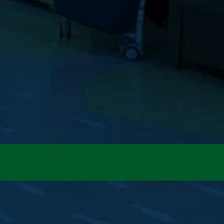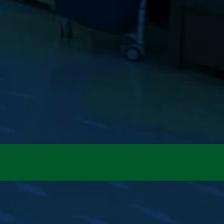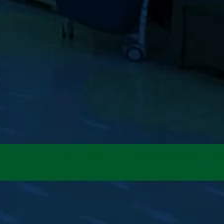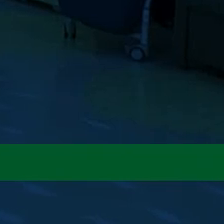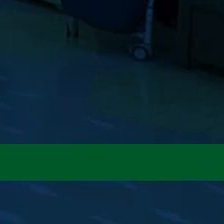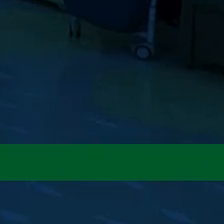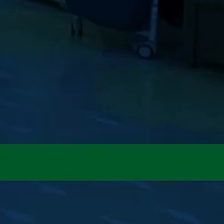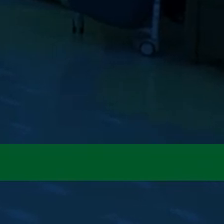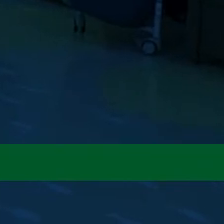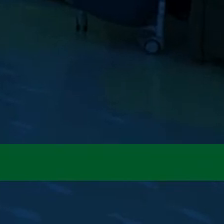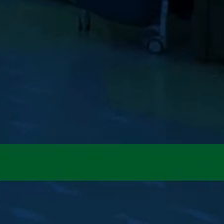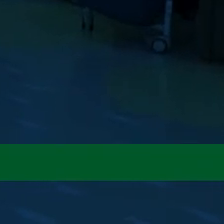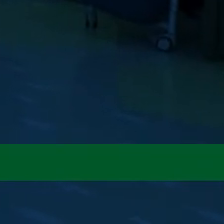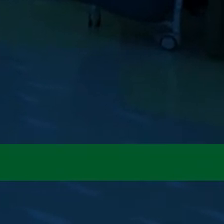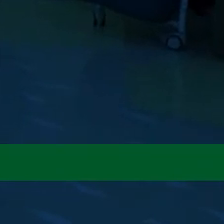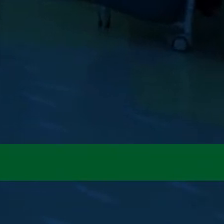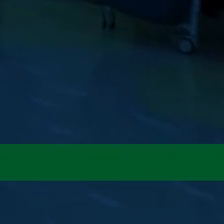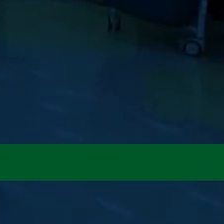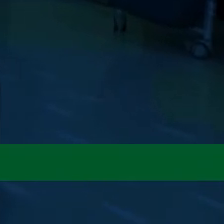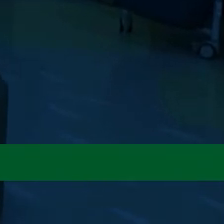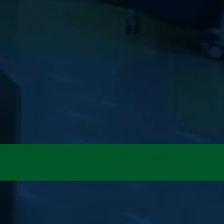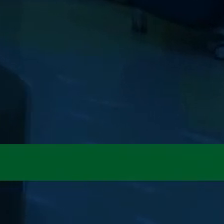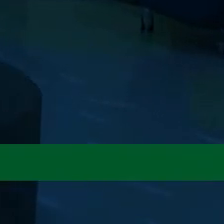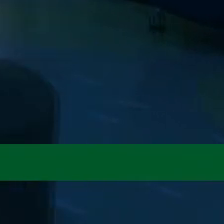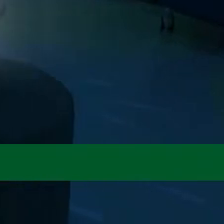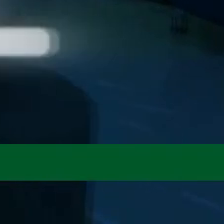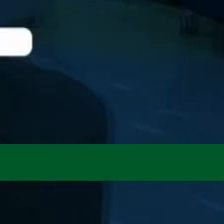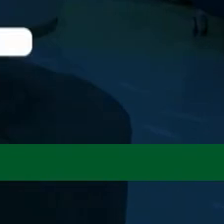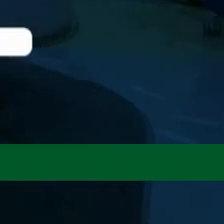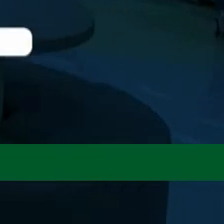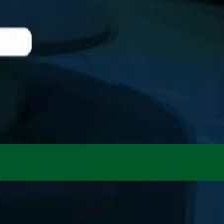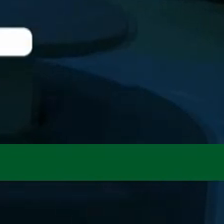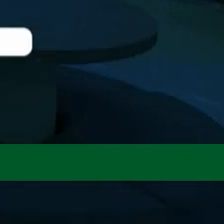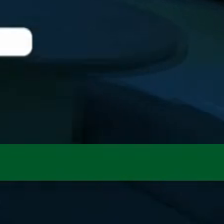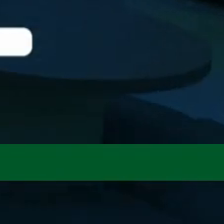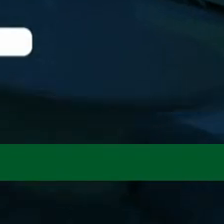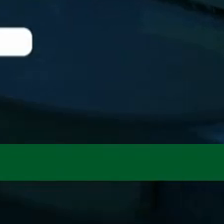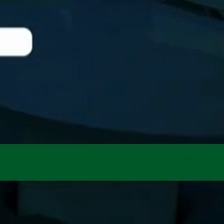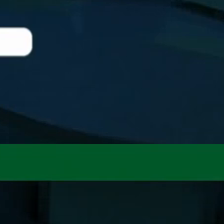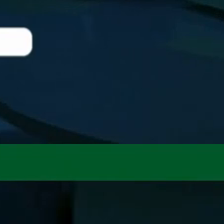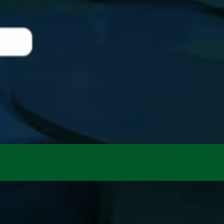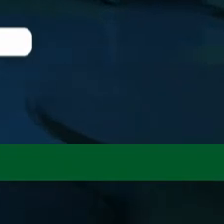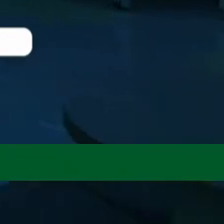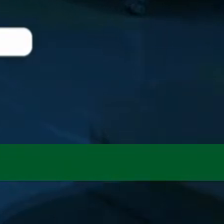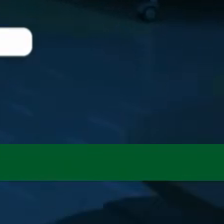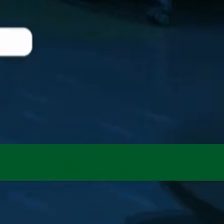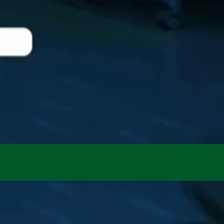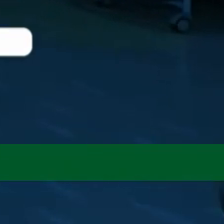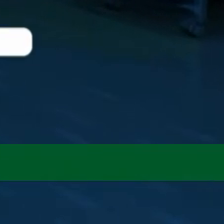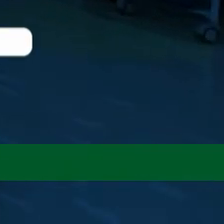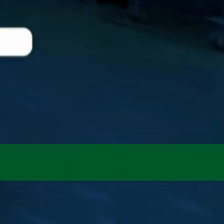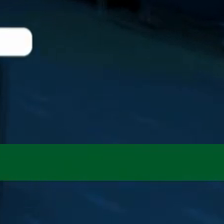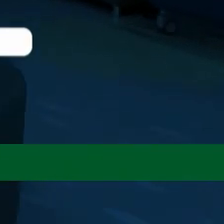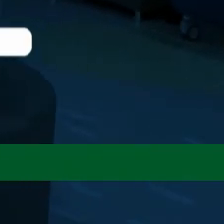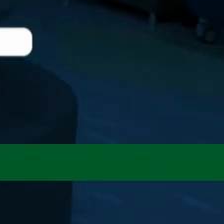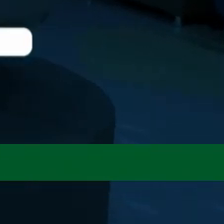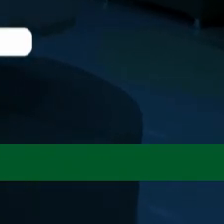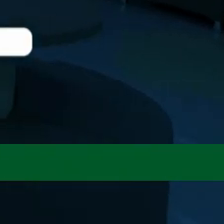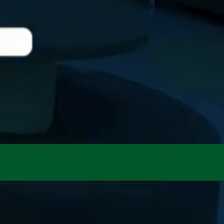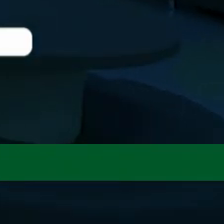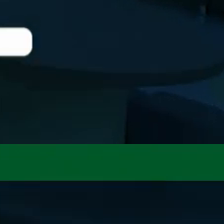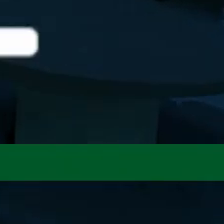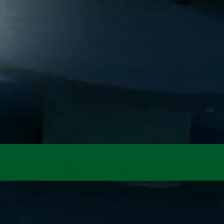No setor de oncologia, o HRO recebeu mais de 2 mil novos pacientes e realizou mais de 28 mil sessões